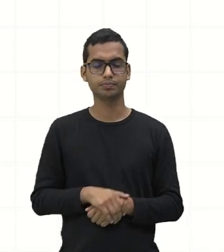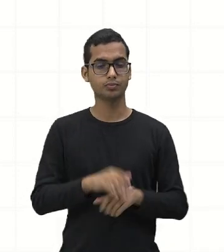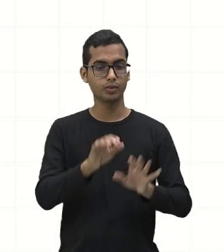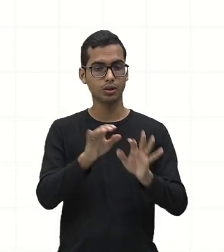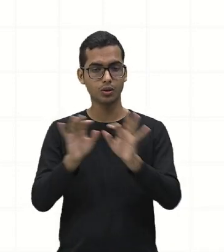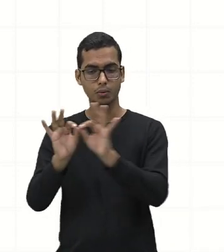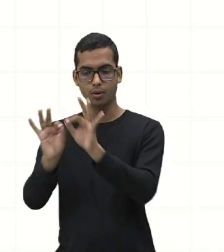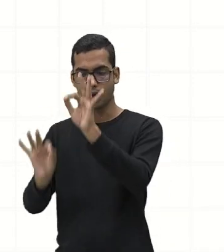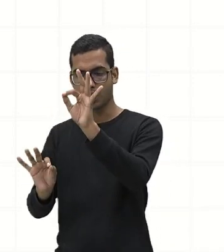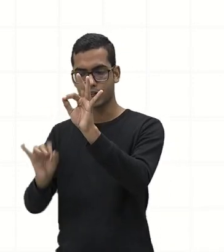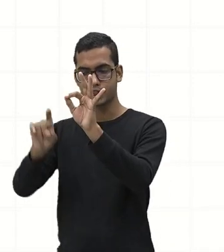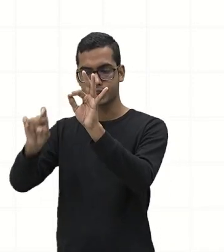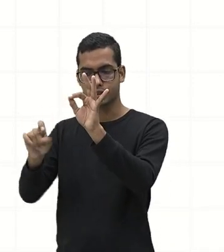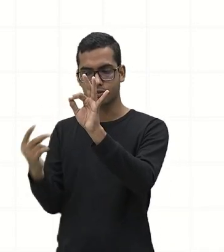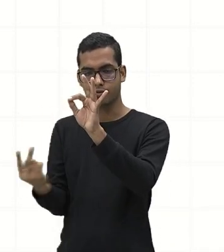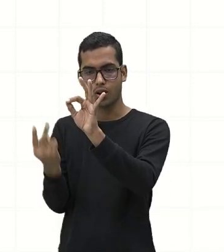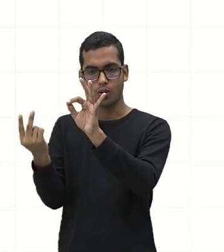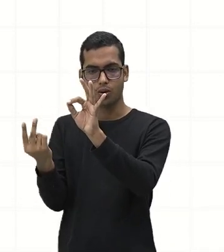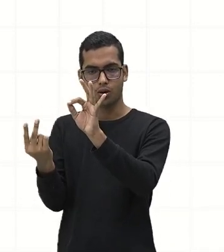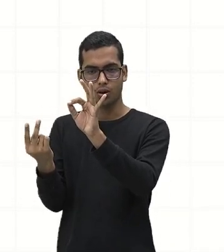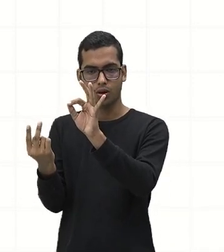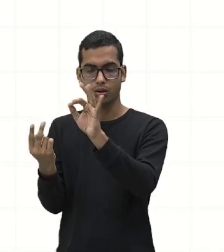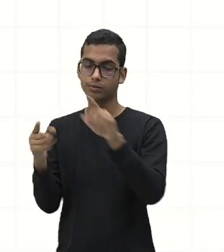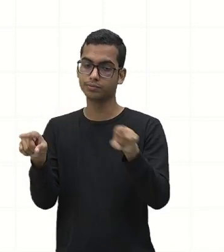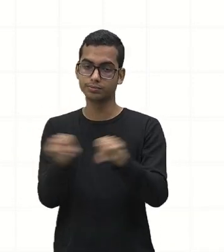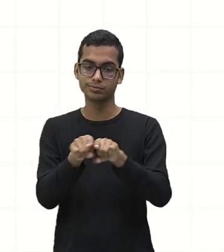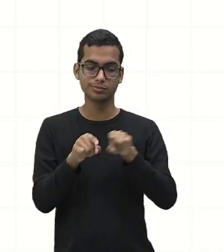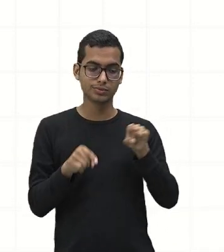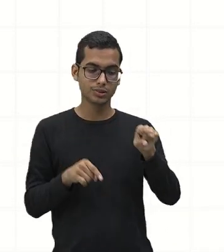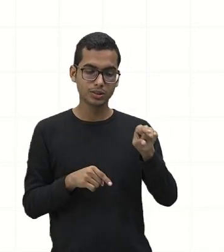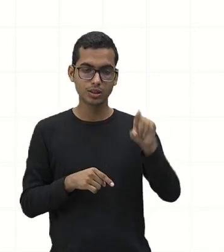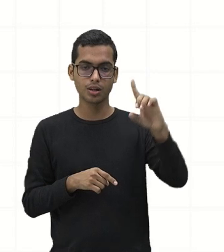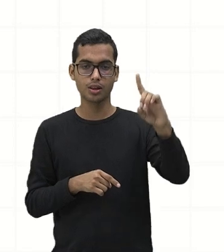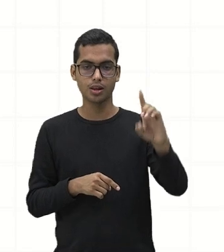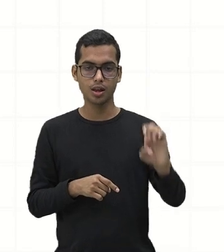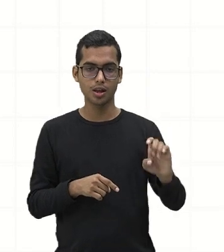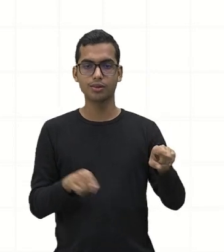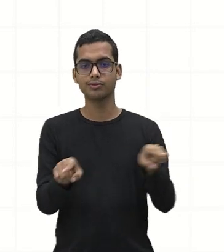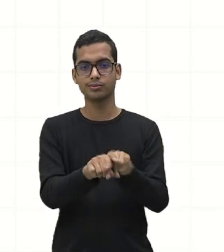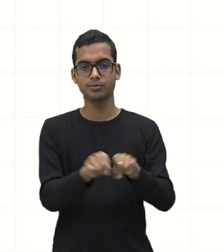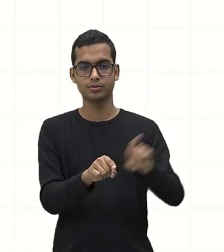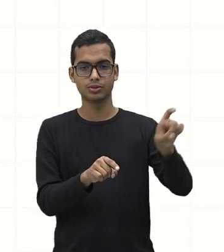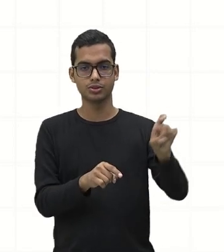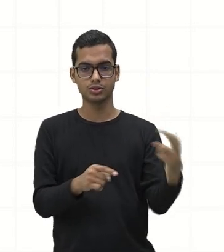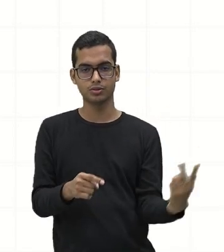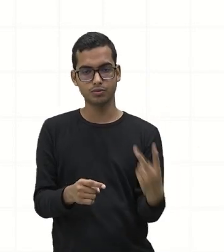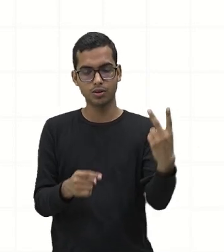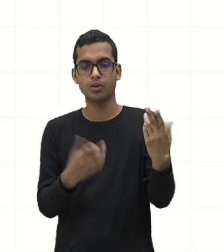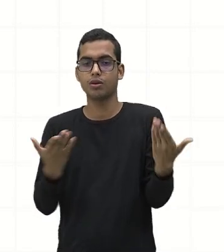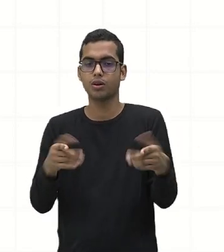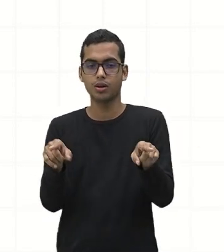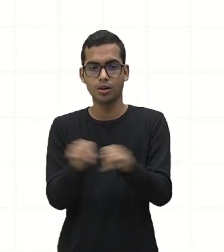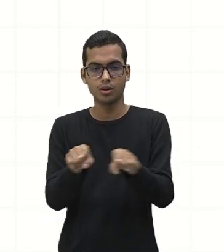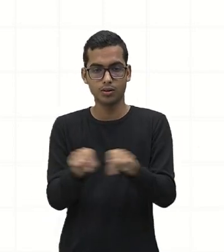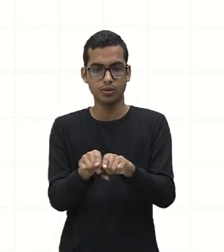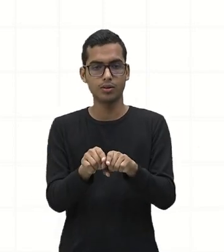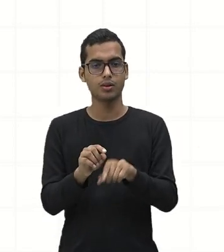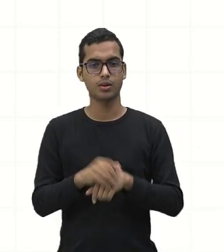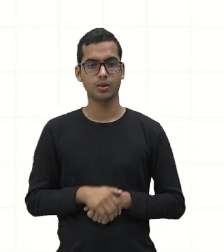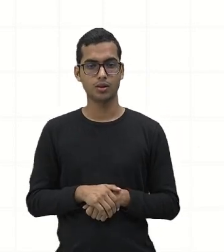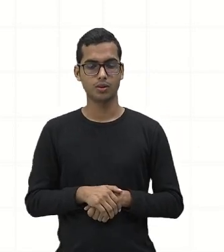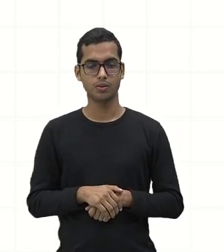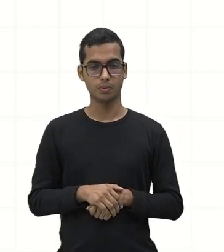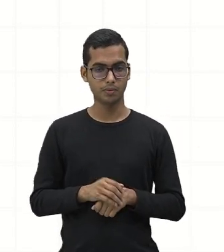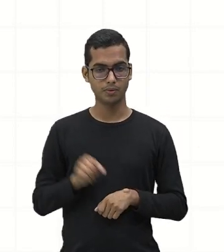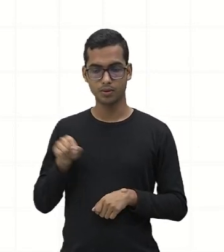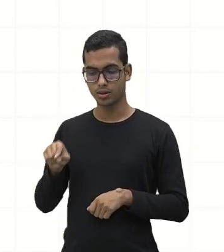ser proporcional a x. Se aqui vai medir y, né, vamos botar aqui uma constante de proporcionalidade. Aqui também